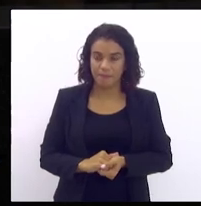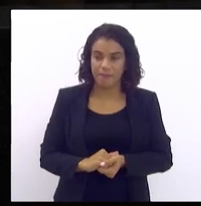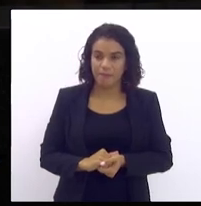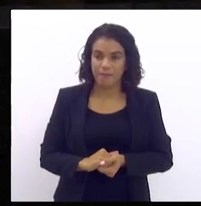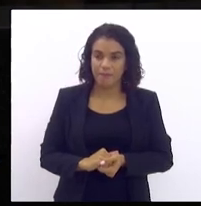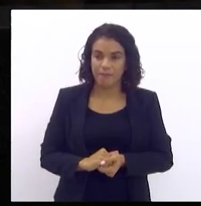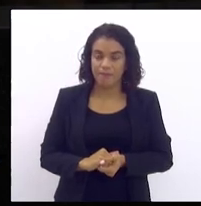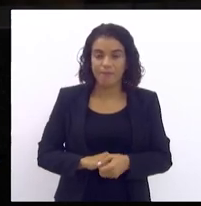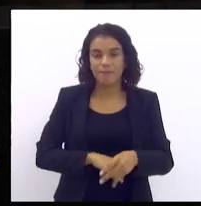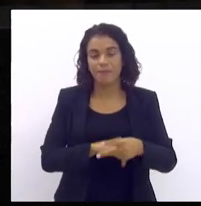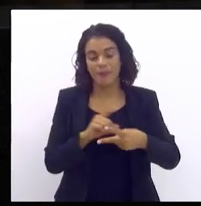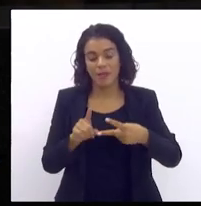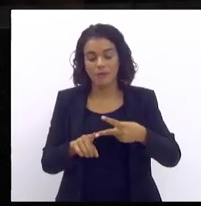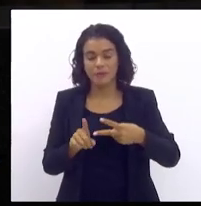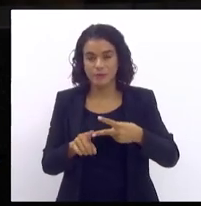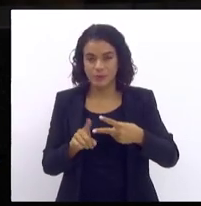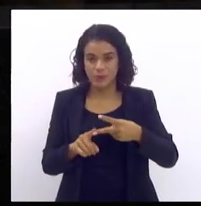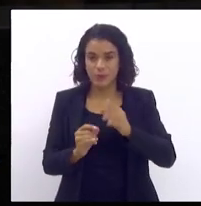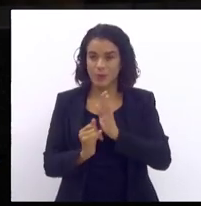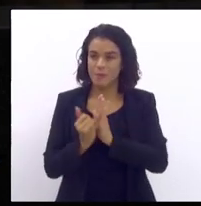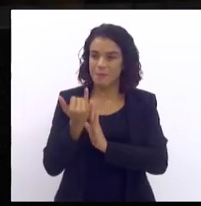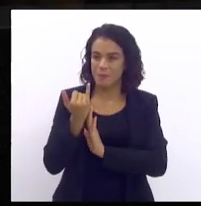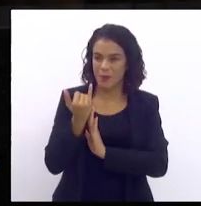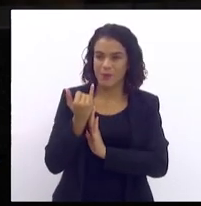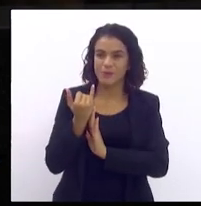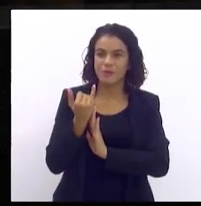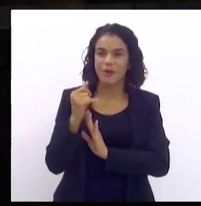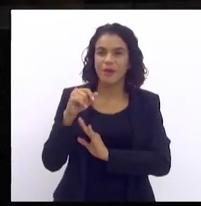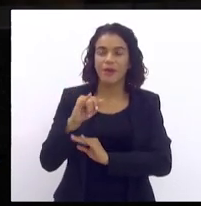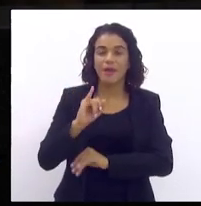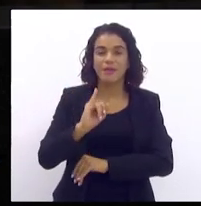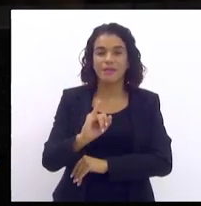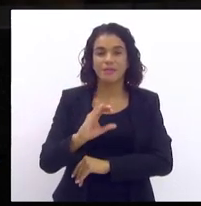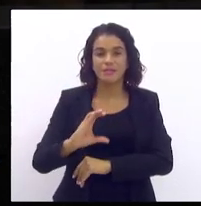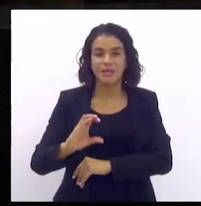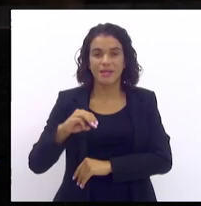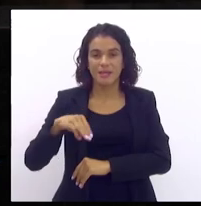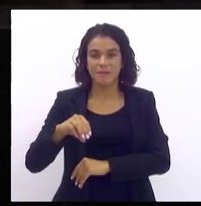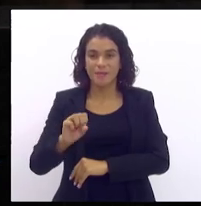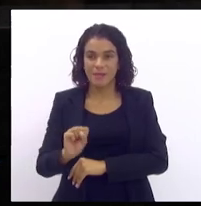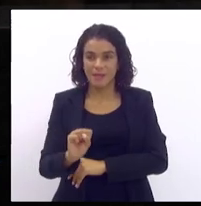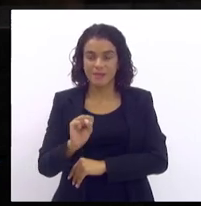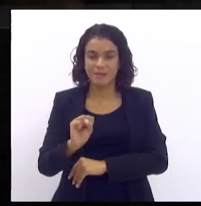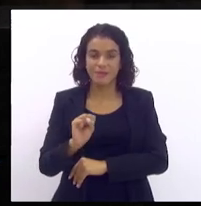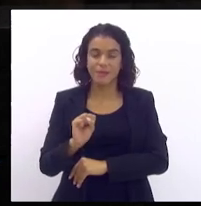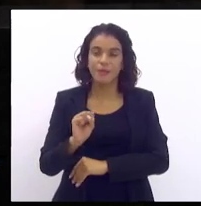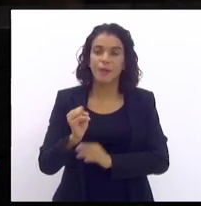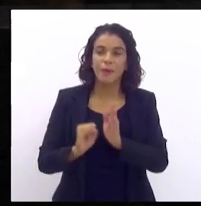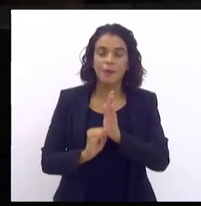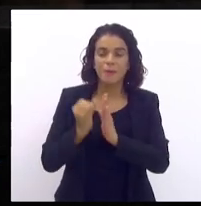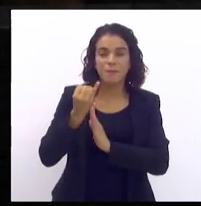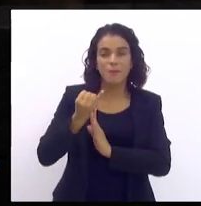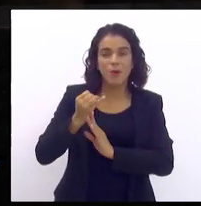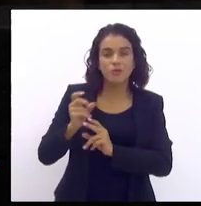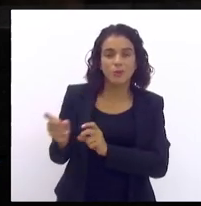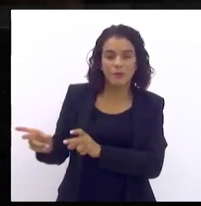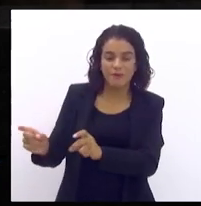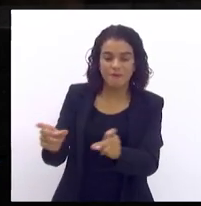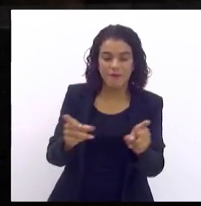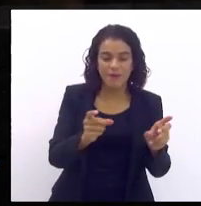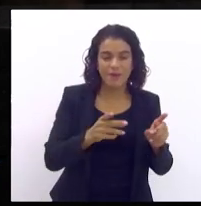E o segundo imposto sobre consumo é o ICMS, Imposto sobre Circulação de Mercadorias